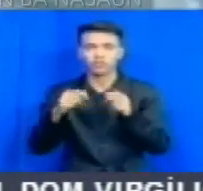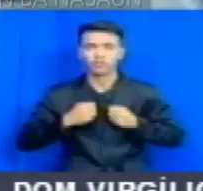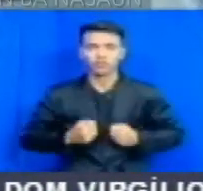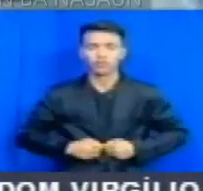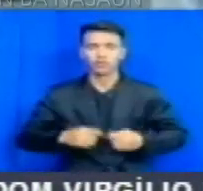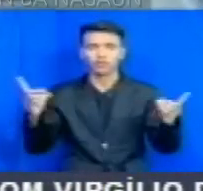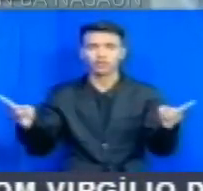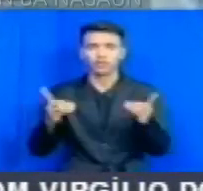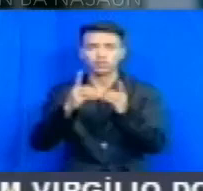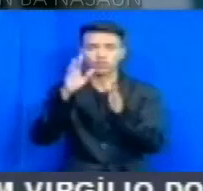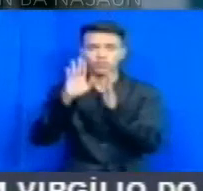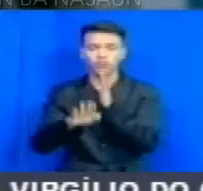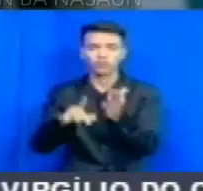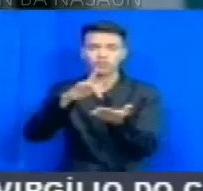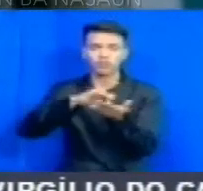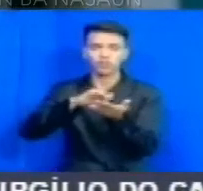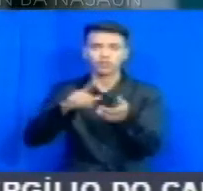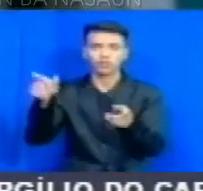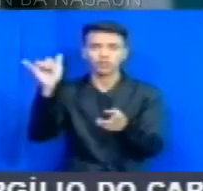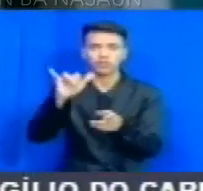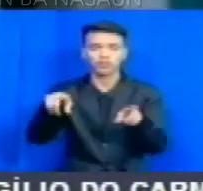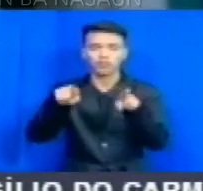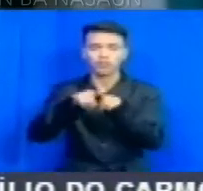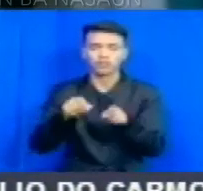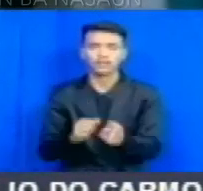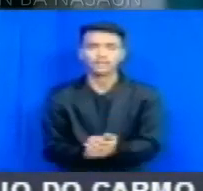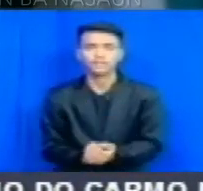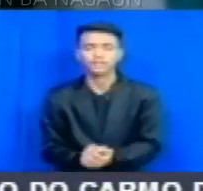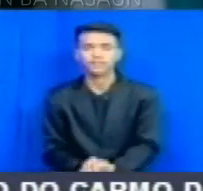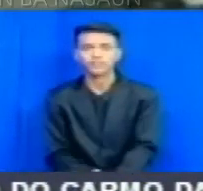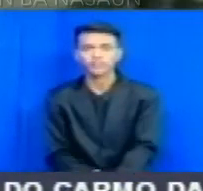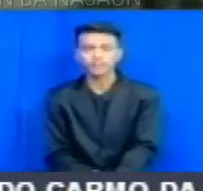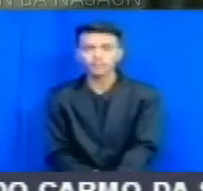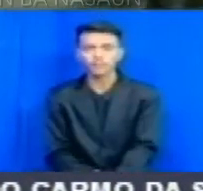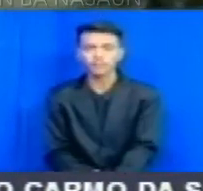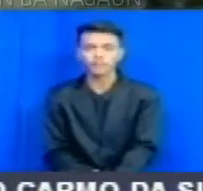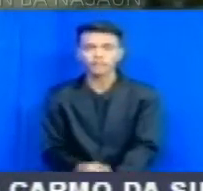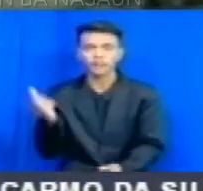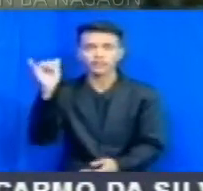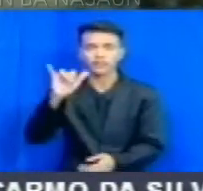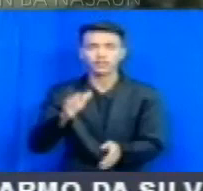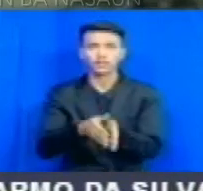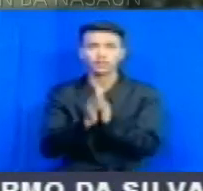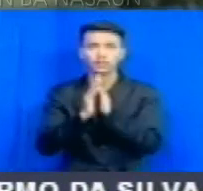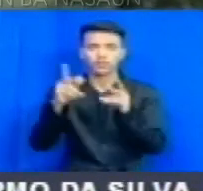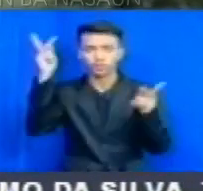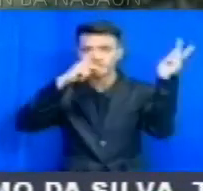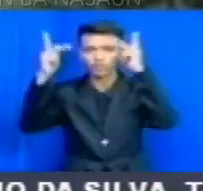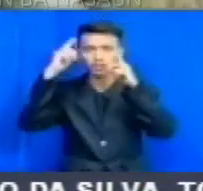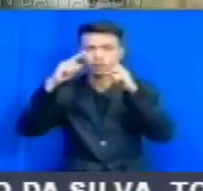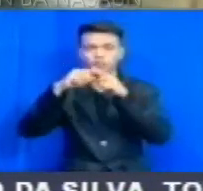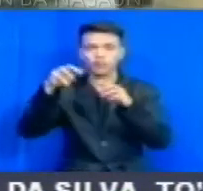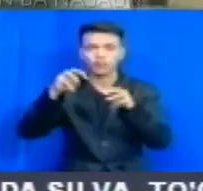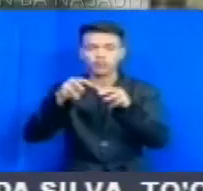saudi, ne, enfrenta, mak, menus, estoka, imoruk, sira, hanessan, para, setamol, no, ampe, seli, me, besira, ne, hato, on, a preocupação, ne,